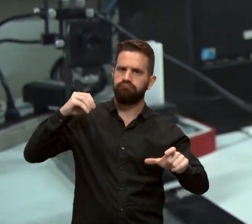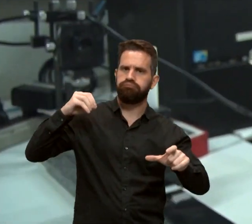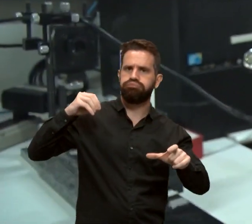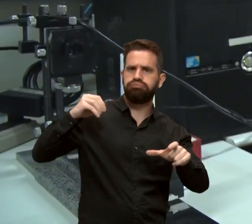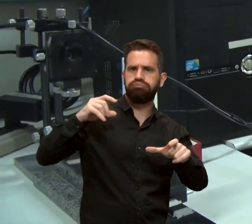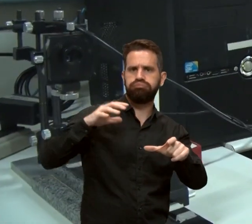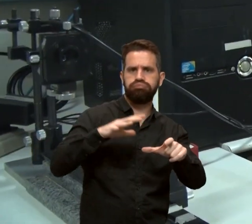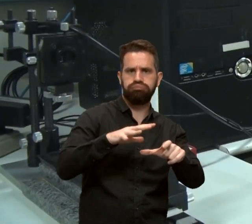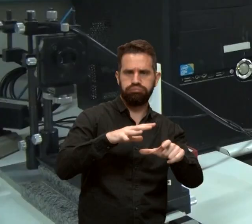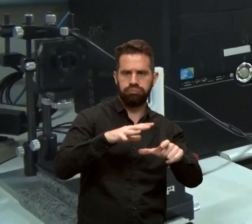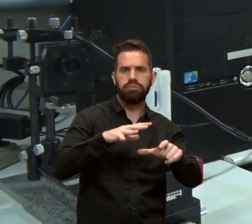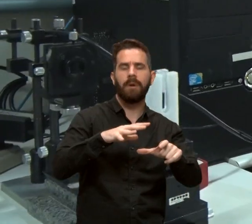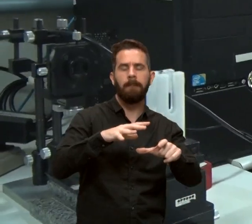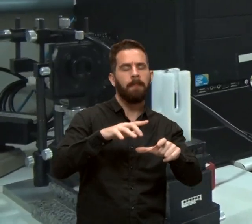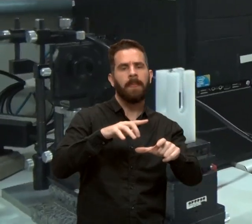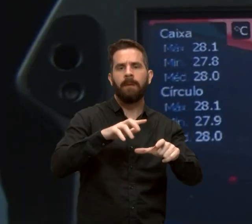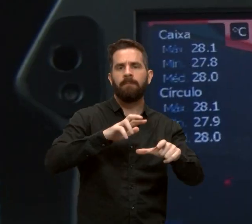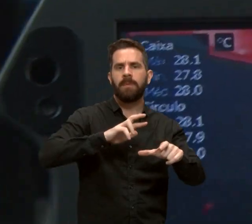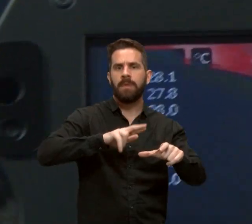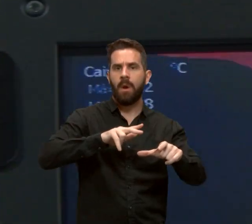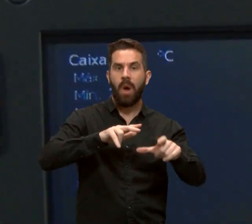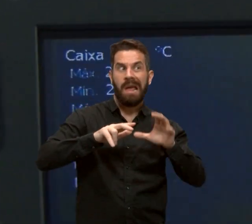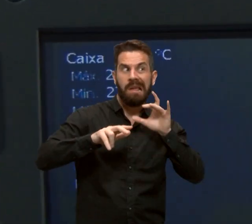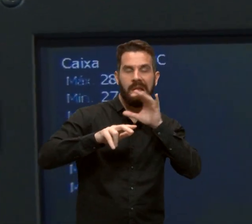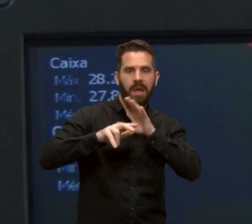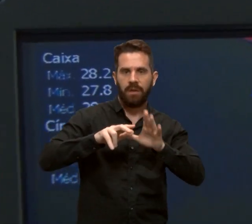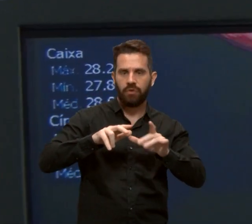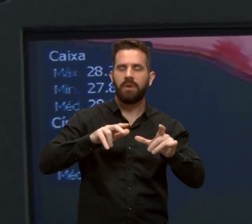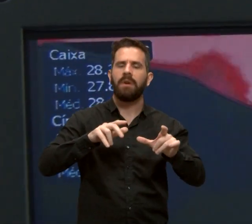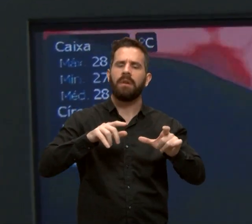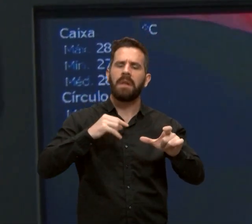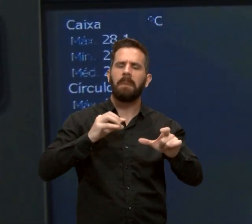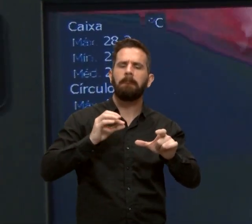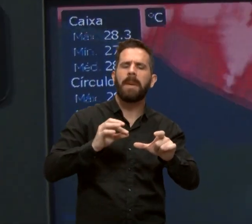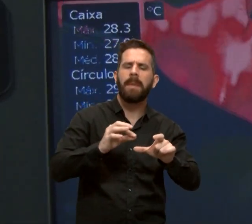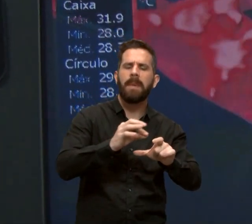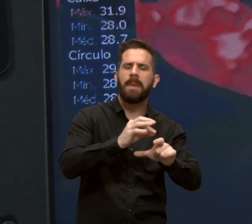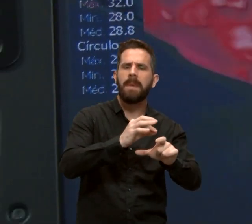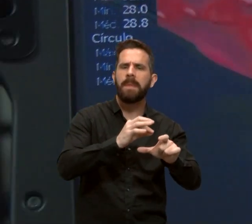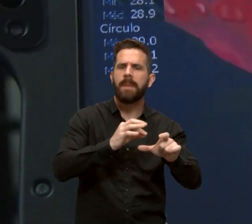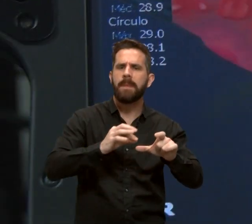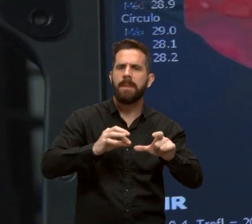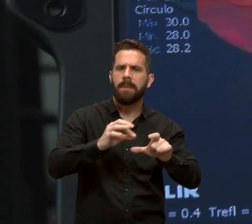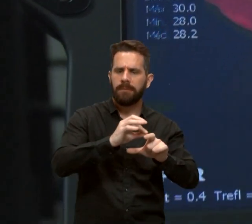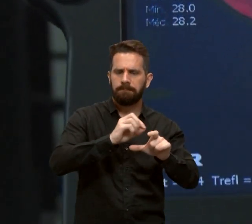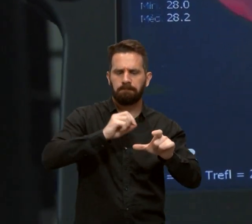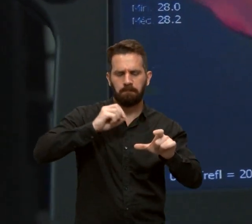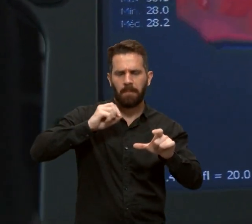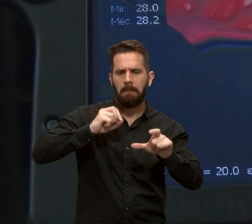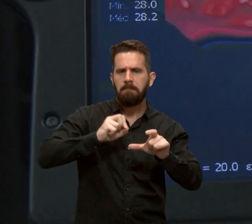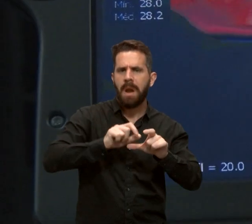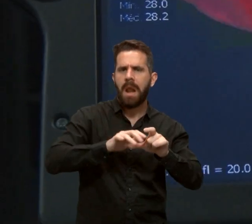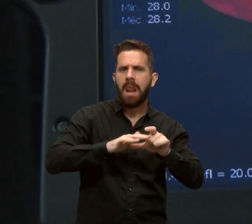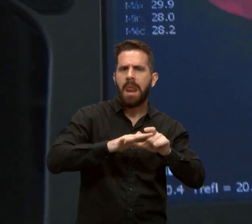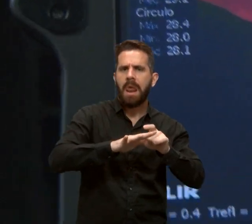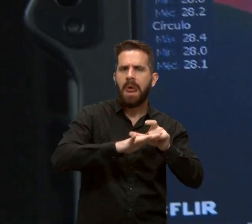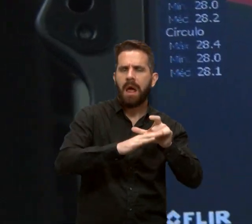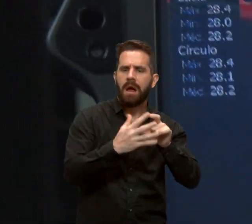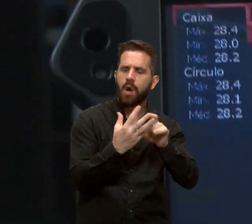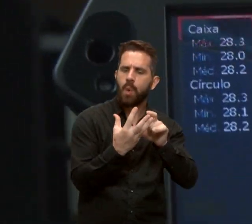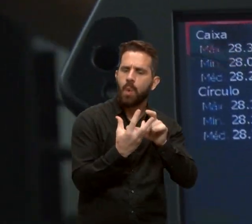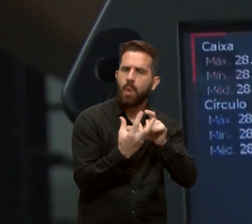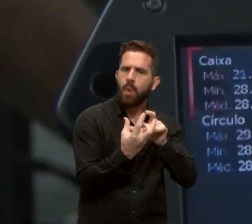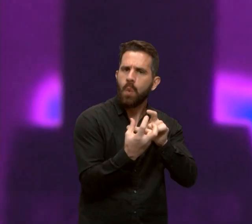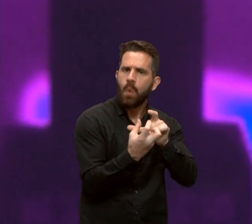chama de aquecimento não específico. E aí a gente coloca partículas bem pequenas, que são essas nanopartículas, ao receberem essa luz laser, elas absorvem essa